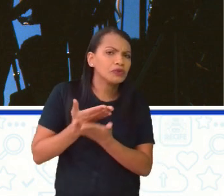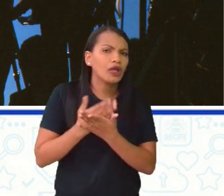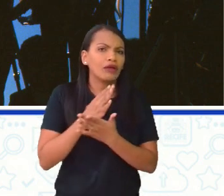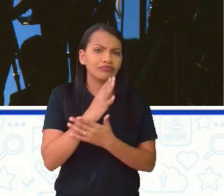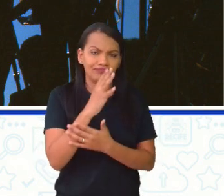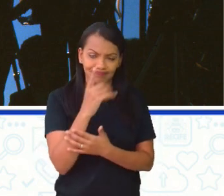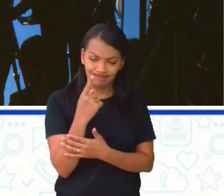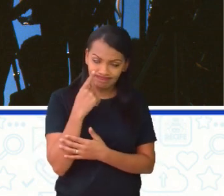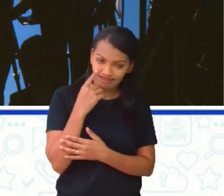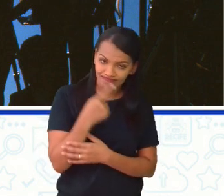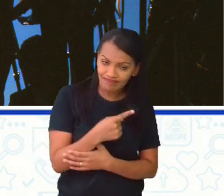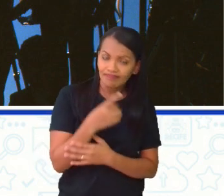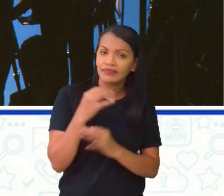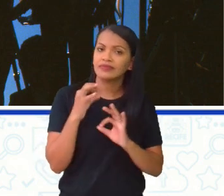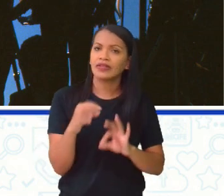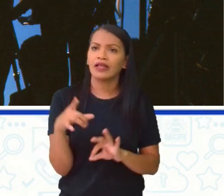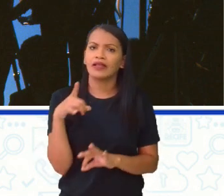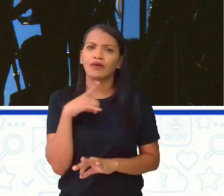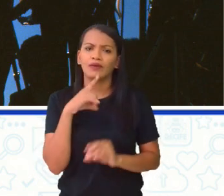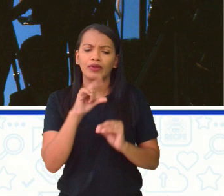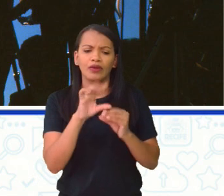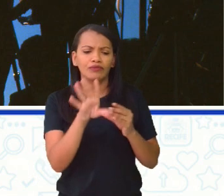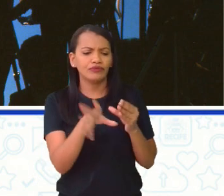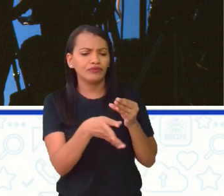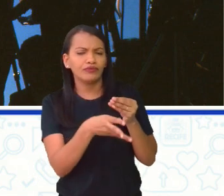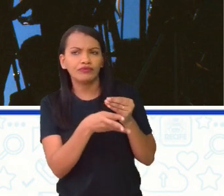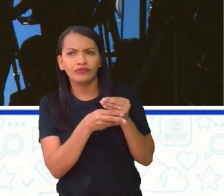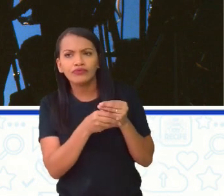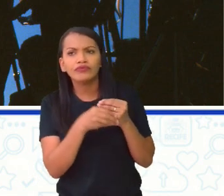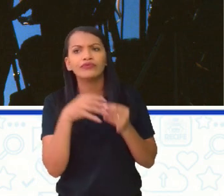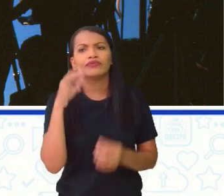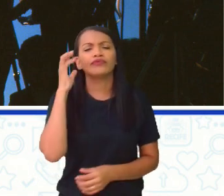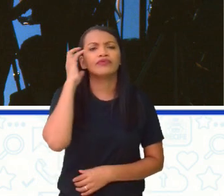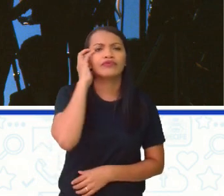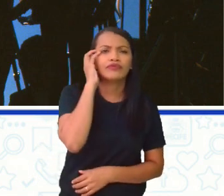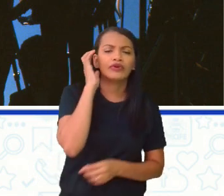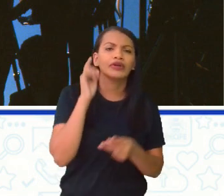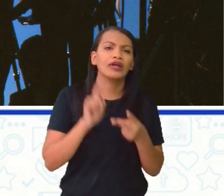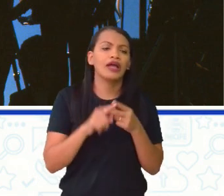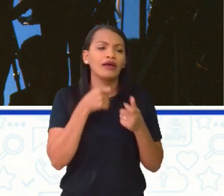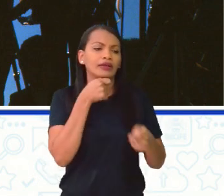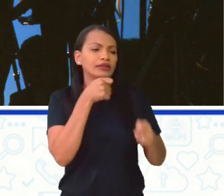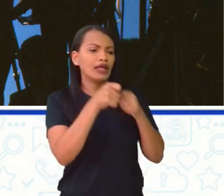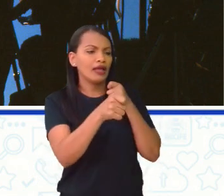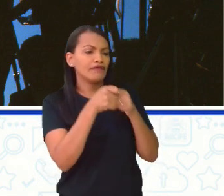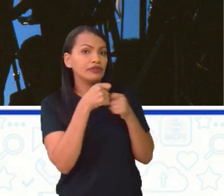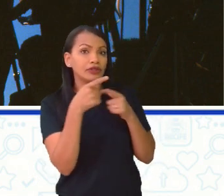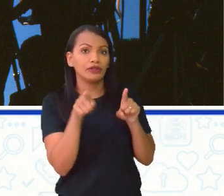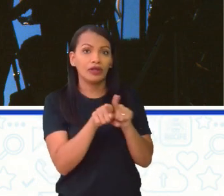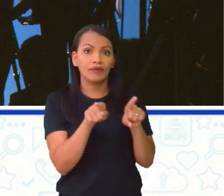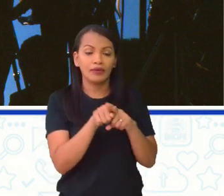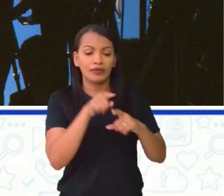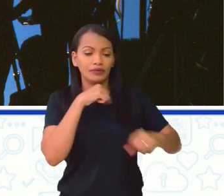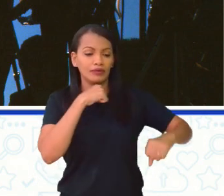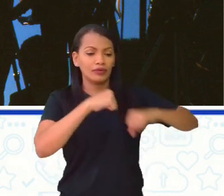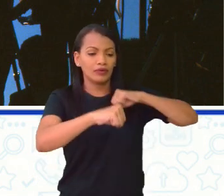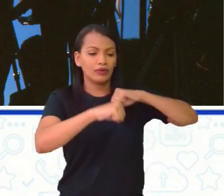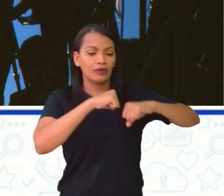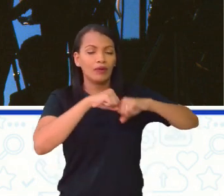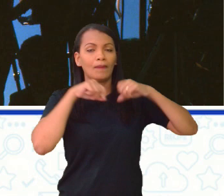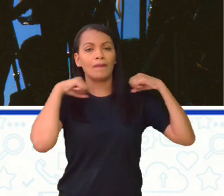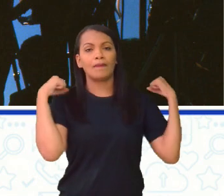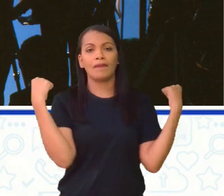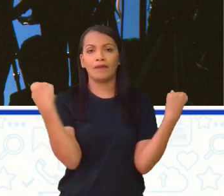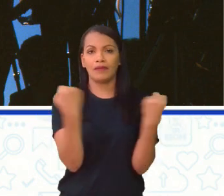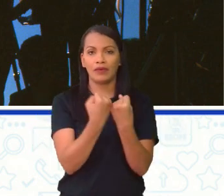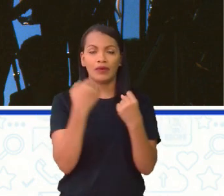aprendizagem. São os comentários radiofônicos, a entrevista, o debate, o seminário,